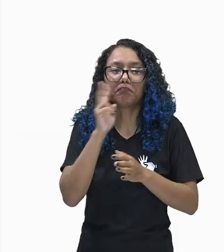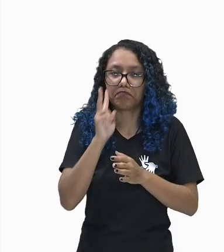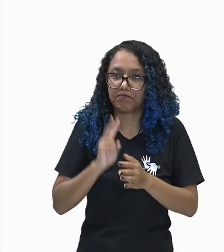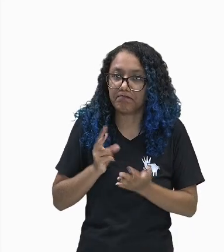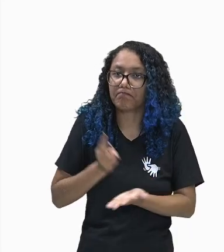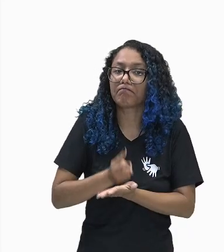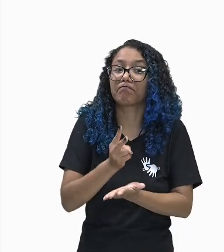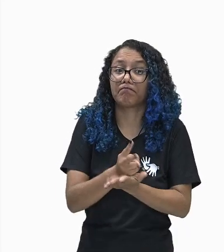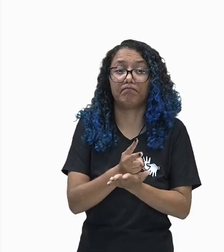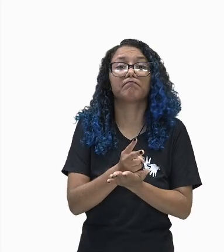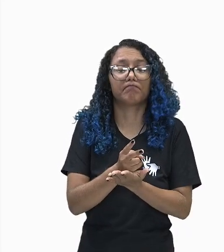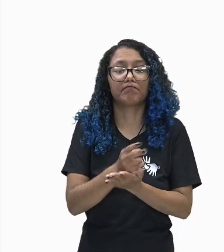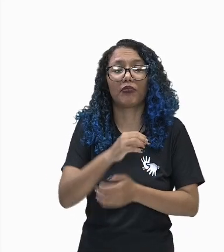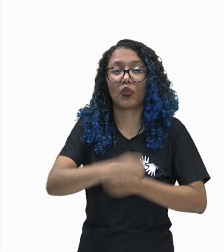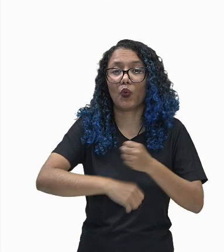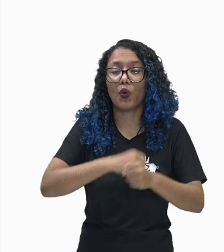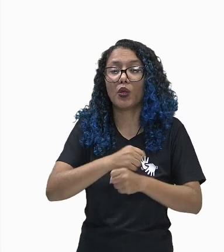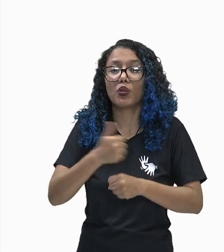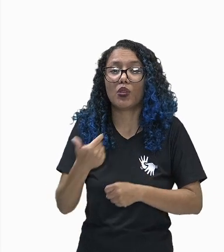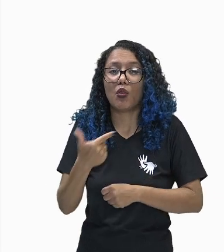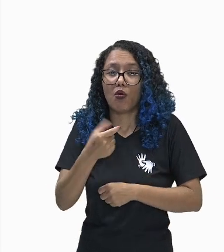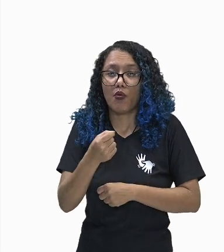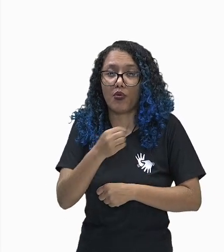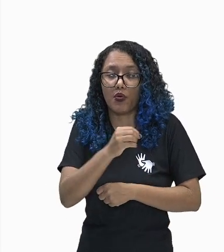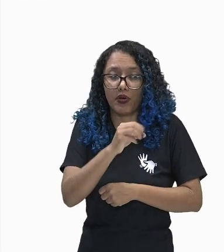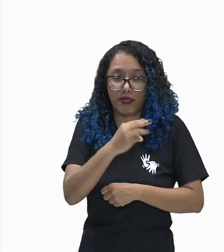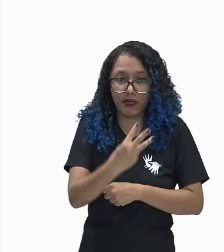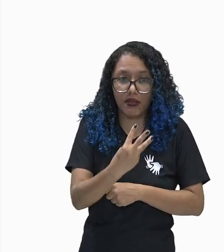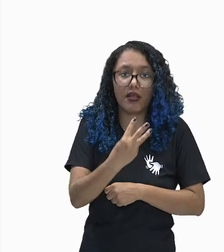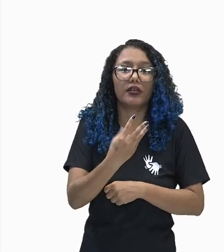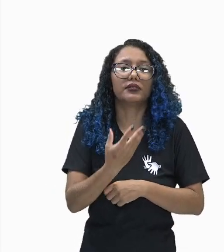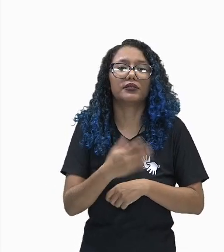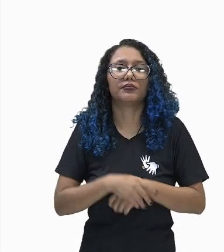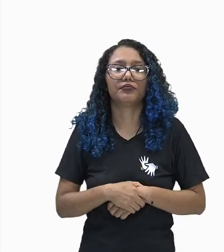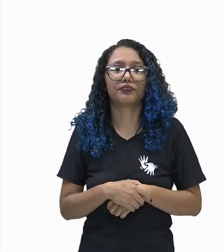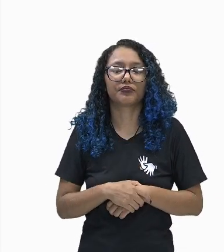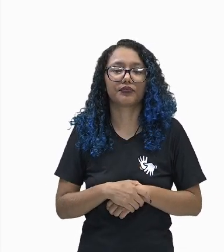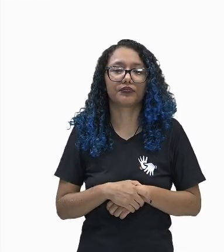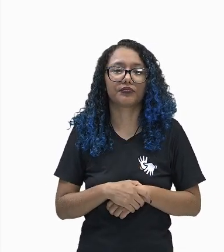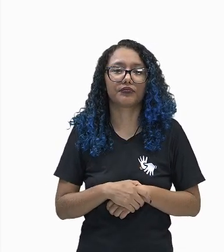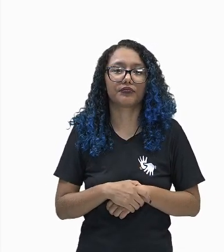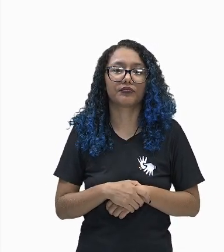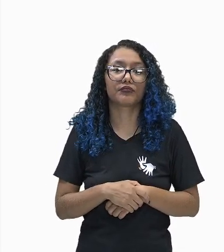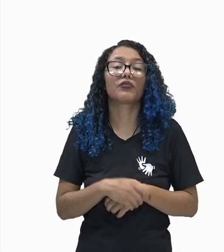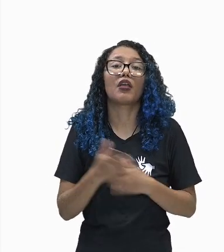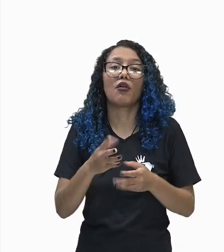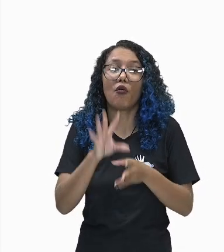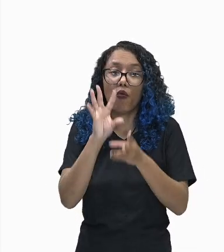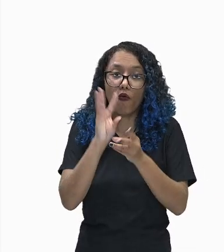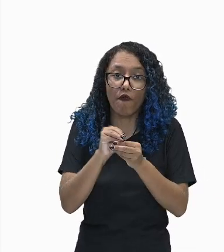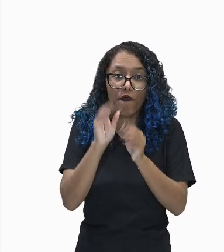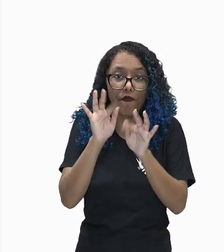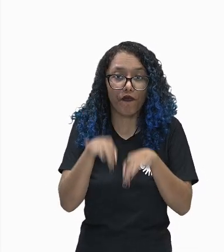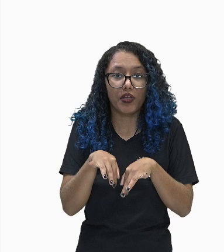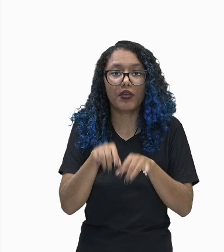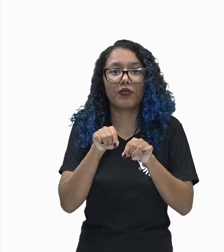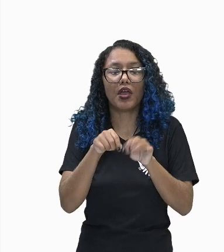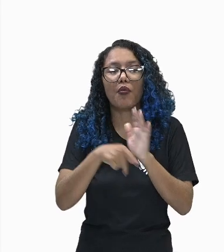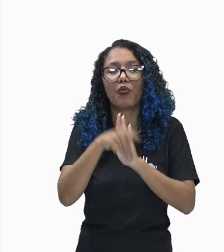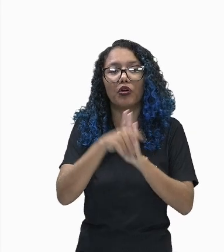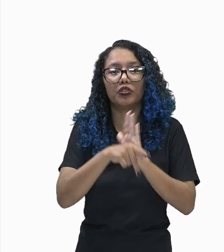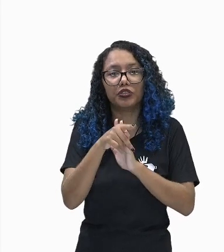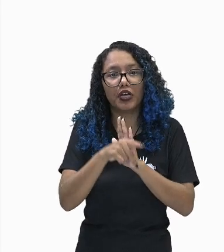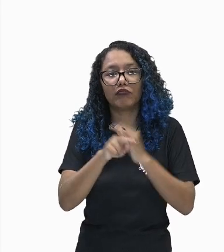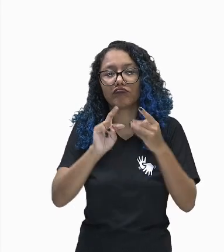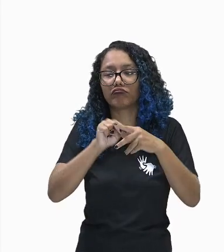aí que lá em 2003, houve a conclusão bem-sucedida do projeto Genoma